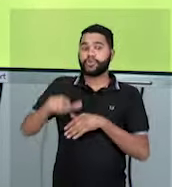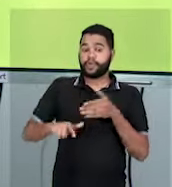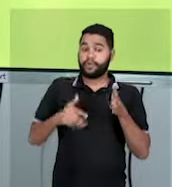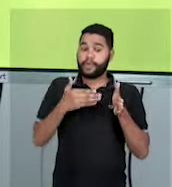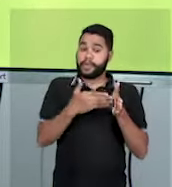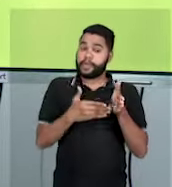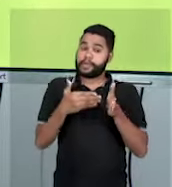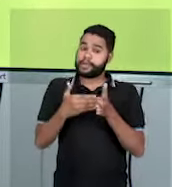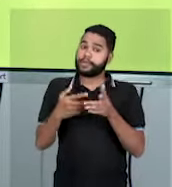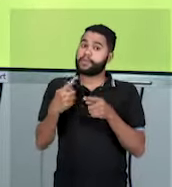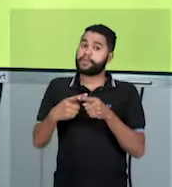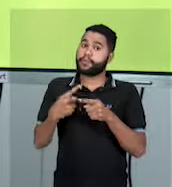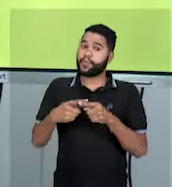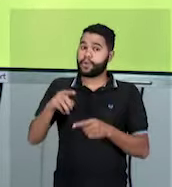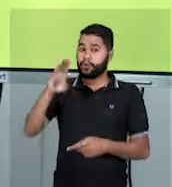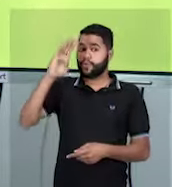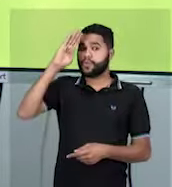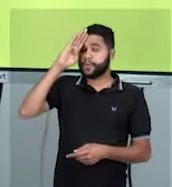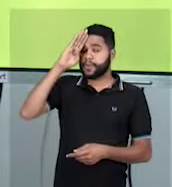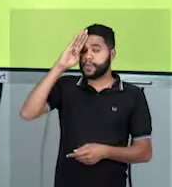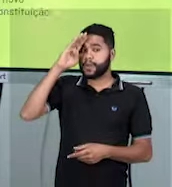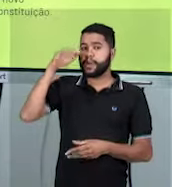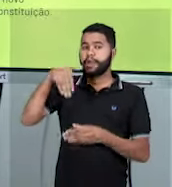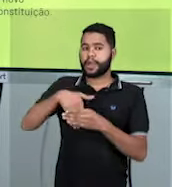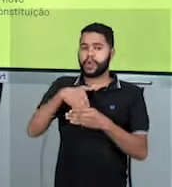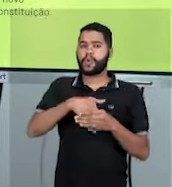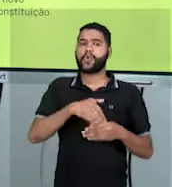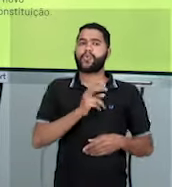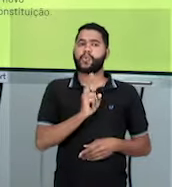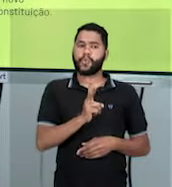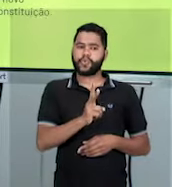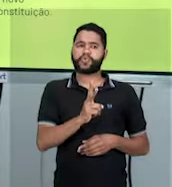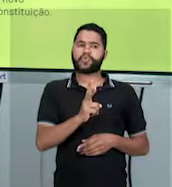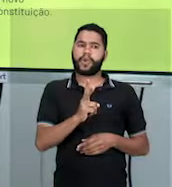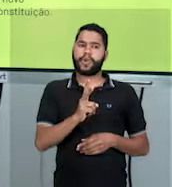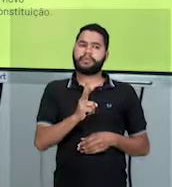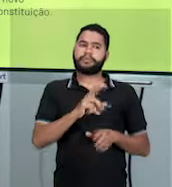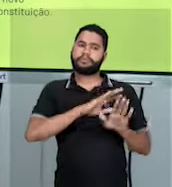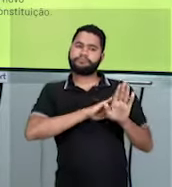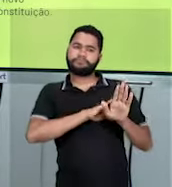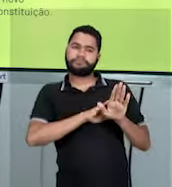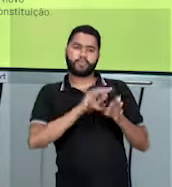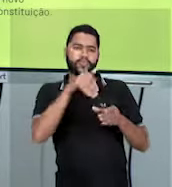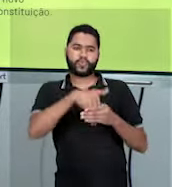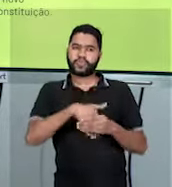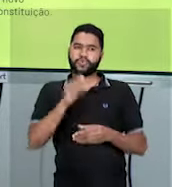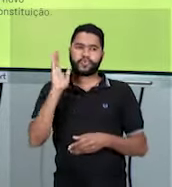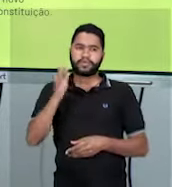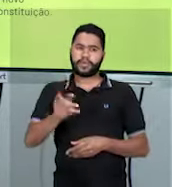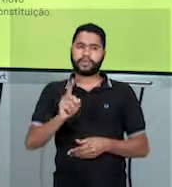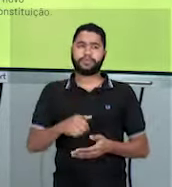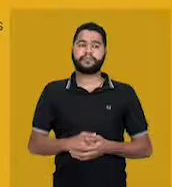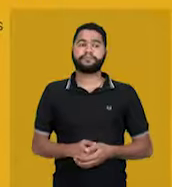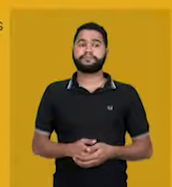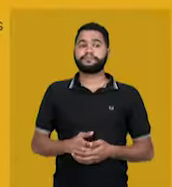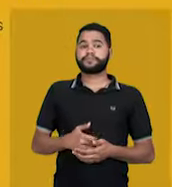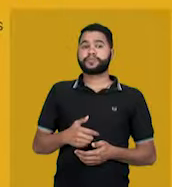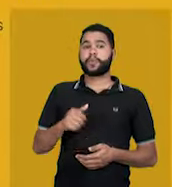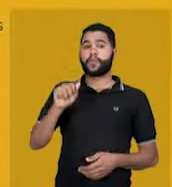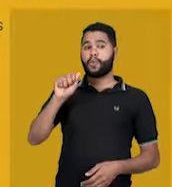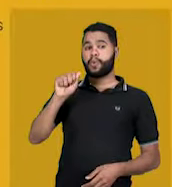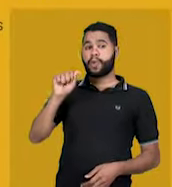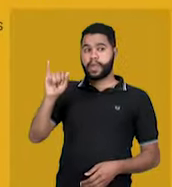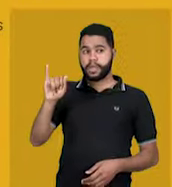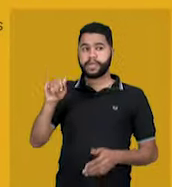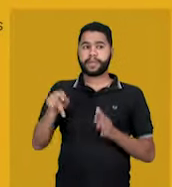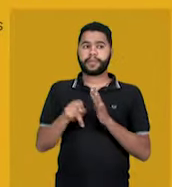os militares, né, as eleições ainda continuaram indiretas. Os atos institucionais são os decretos que reforçavam os